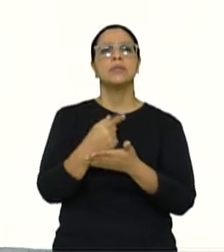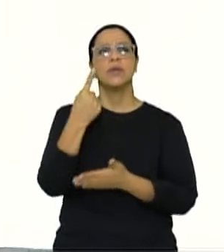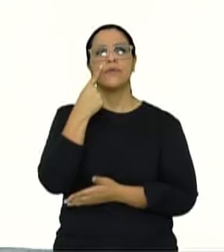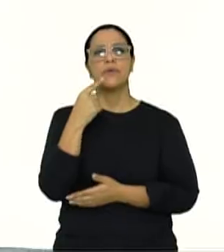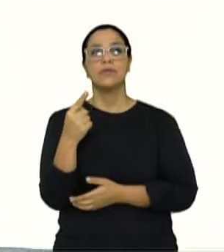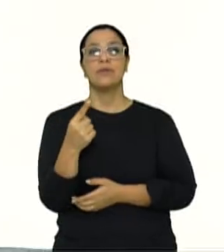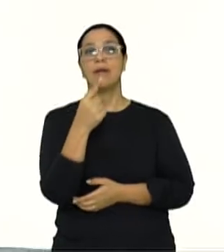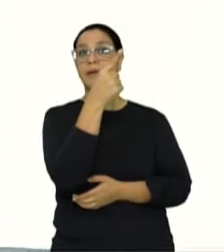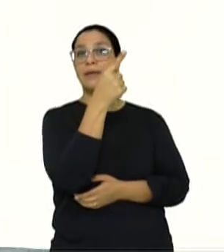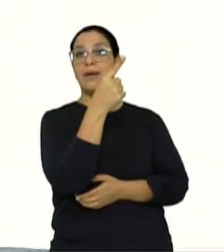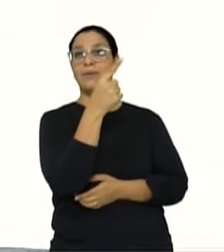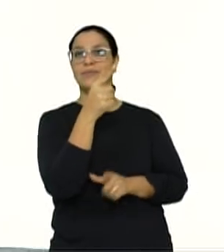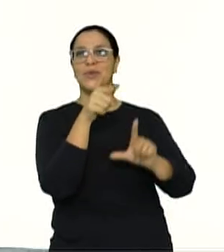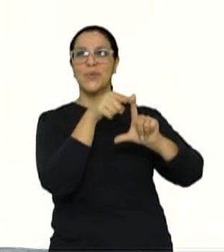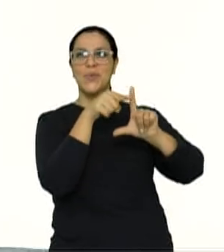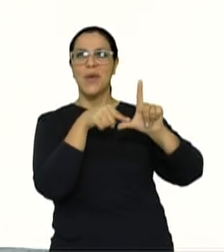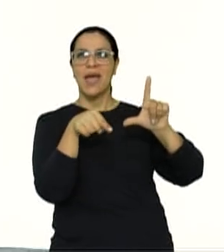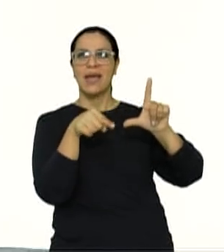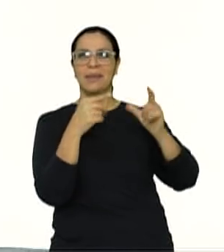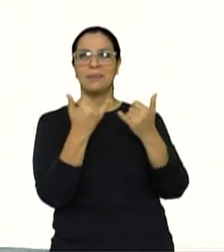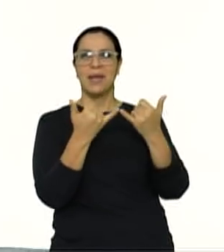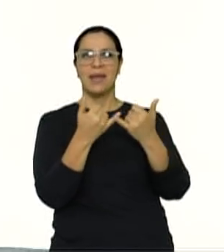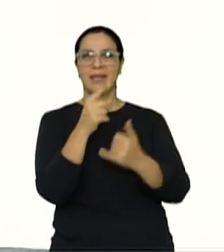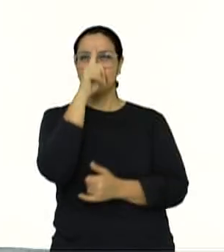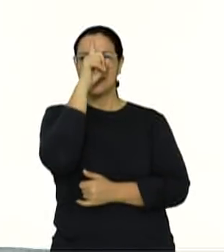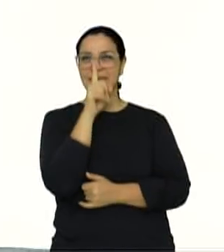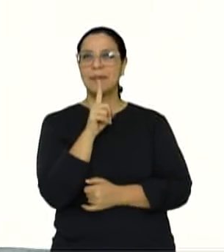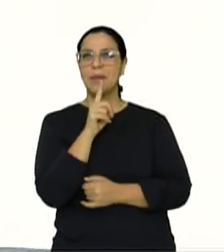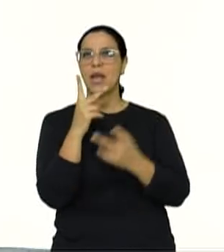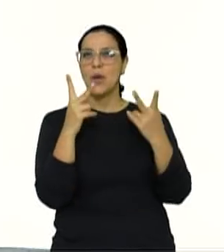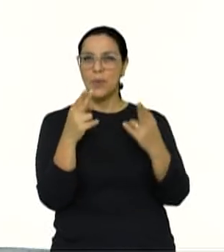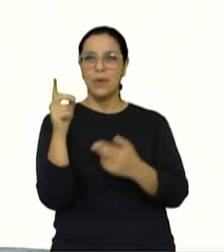olha lá na projeção ortogonal. A projeção ortogonal forma